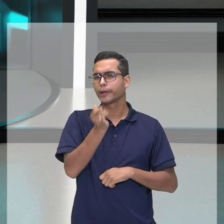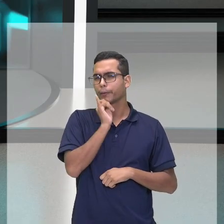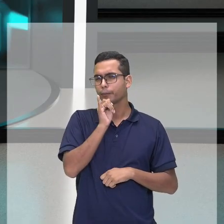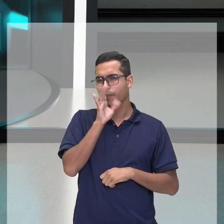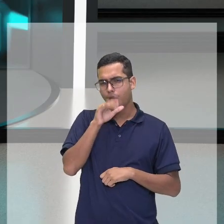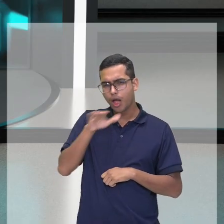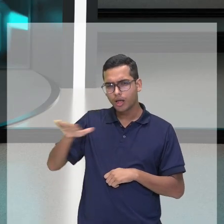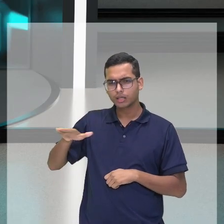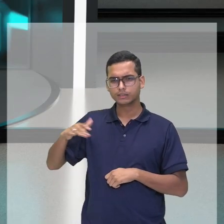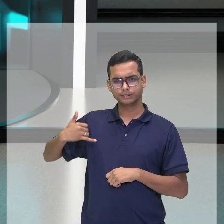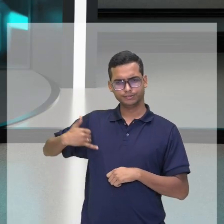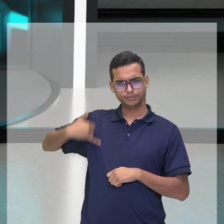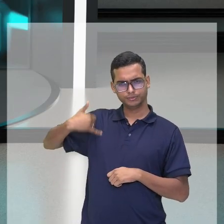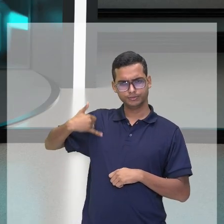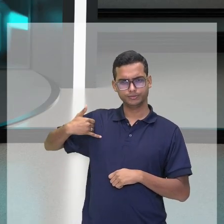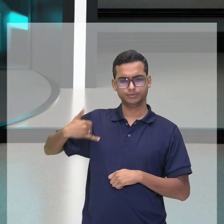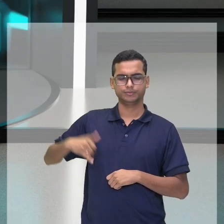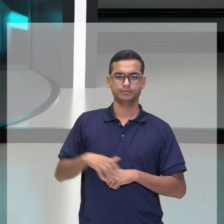por volta